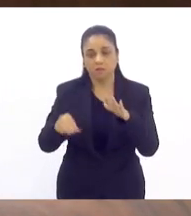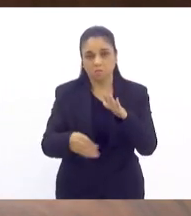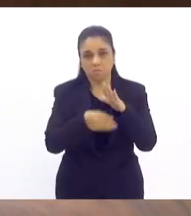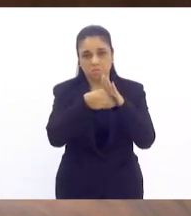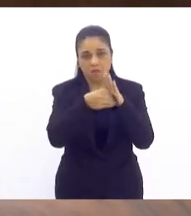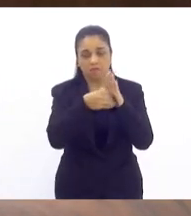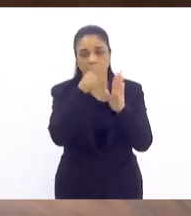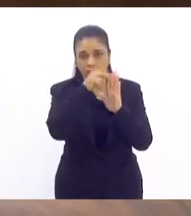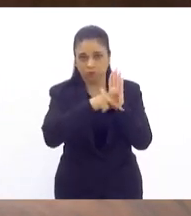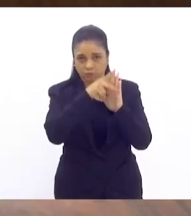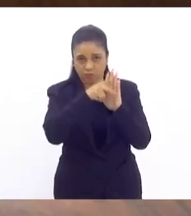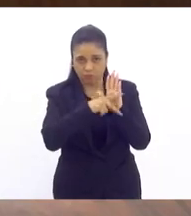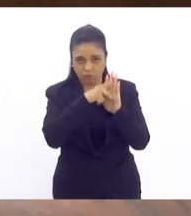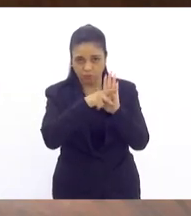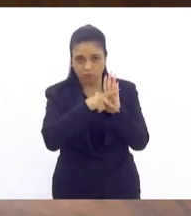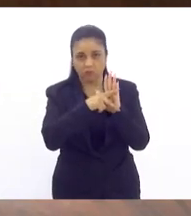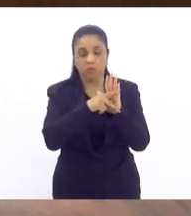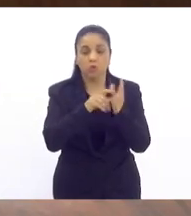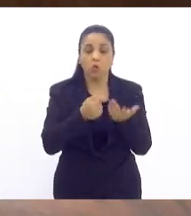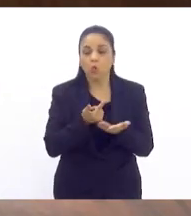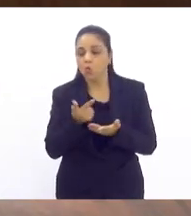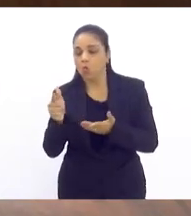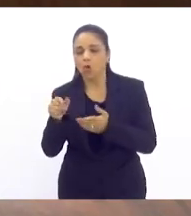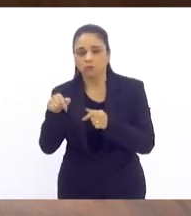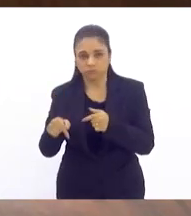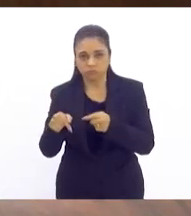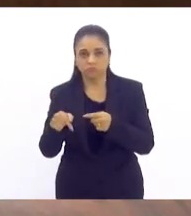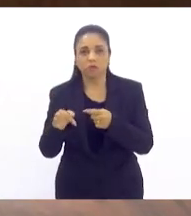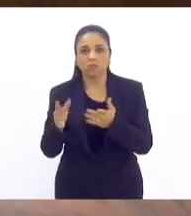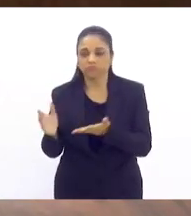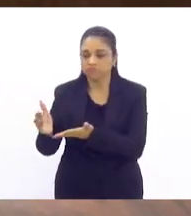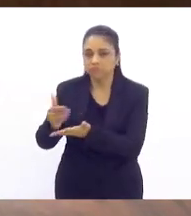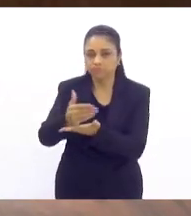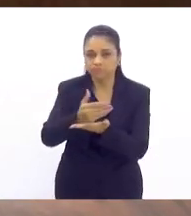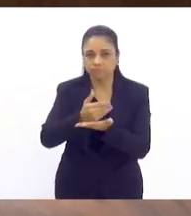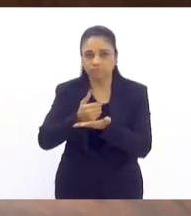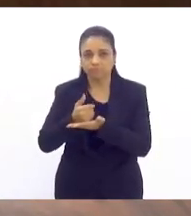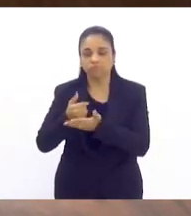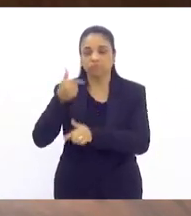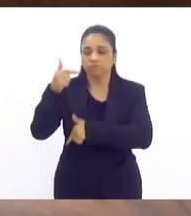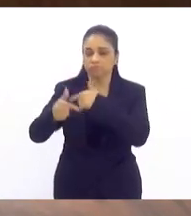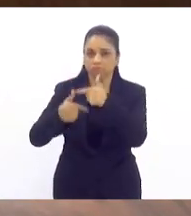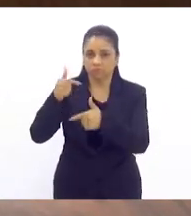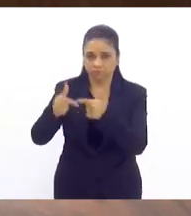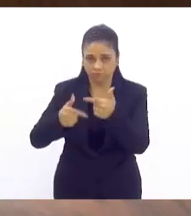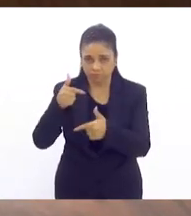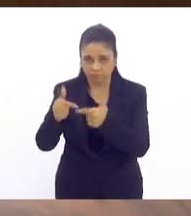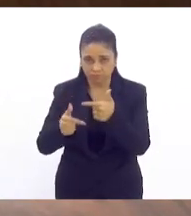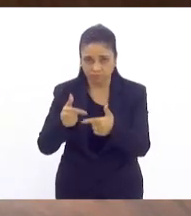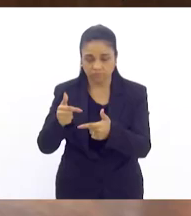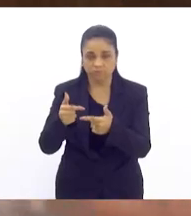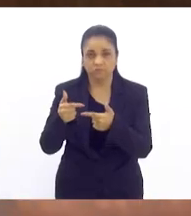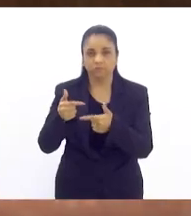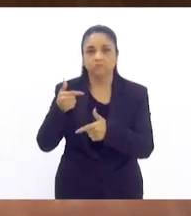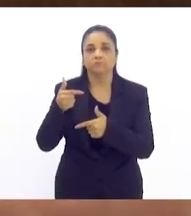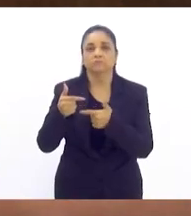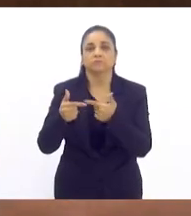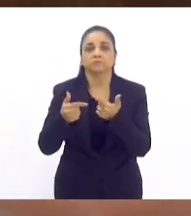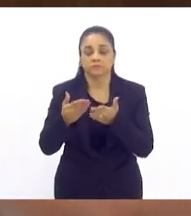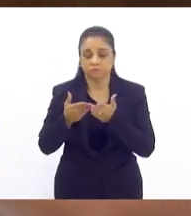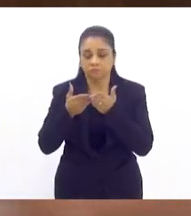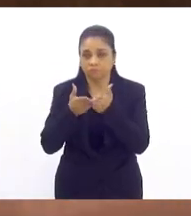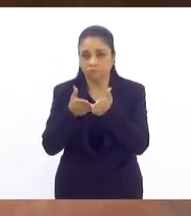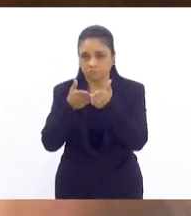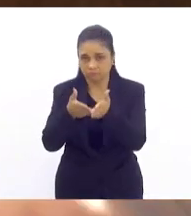projeto em questão e de outro garantem arrecadação dos tributos decorrentes da atividade voltada nesse sentido ao desmantelamento das